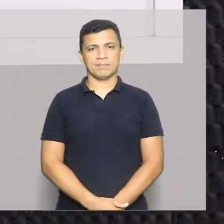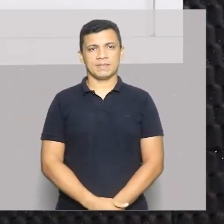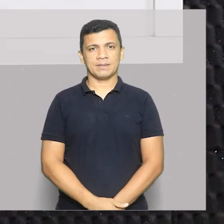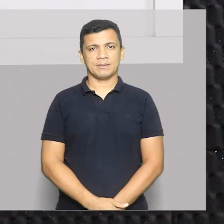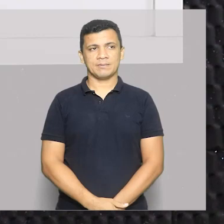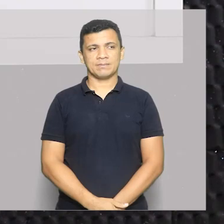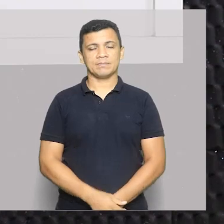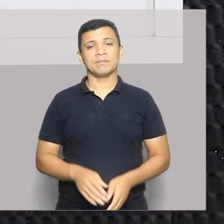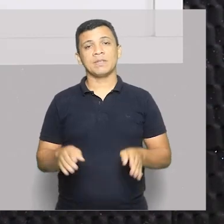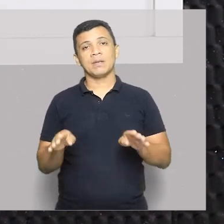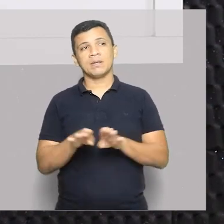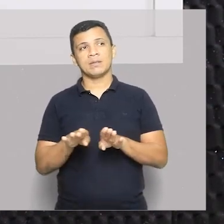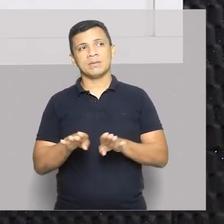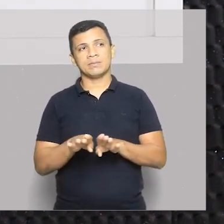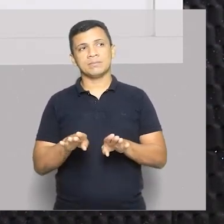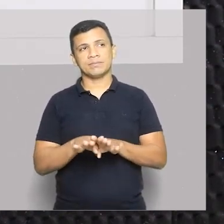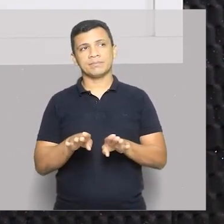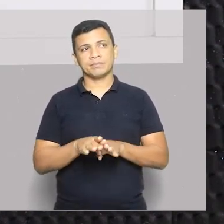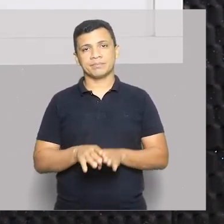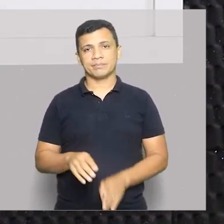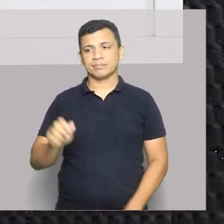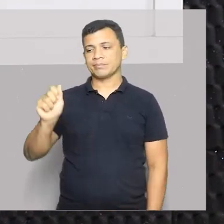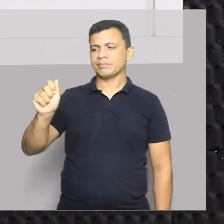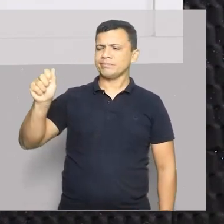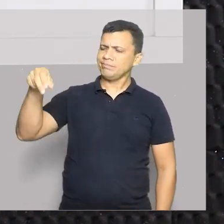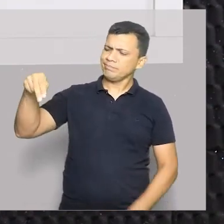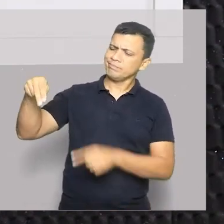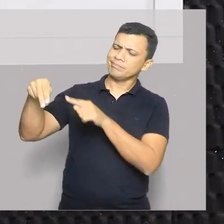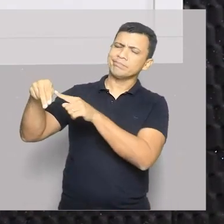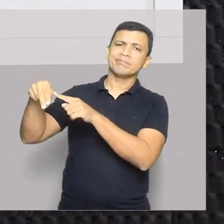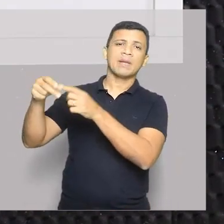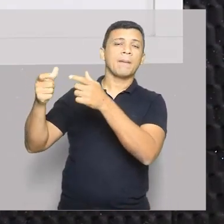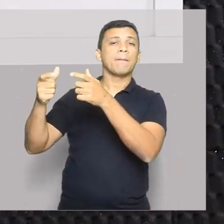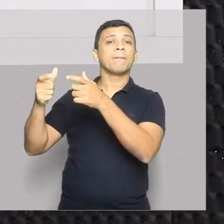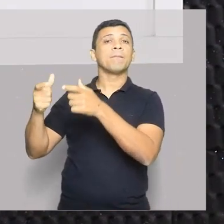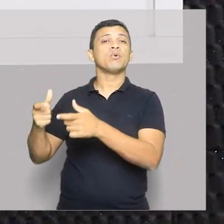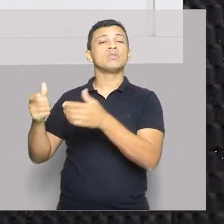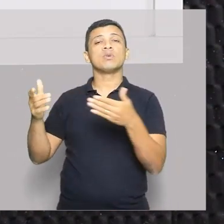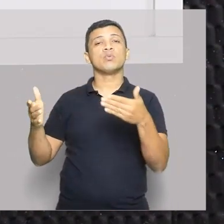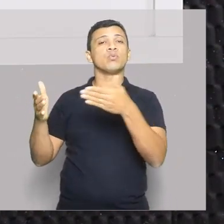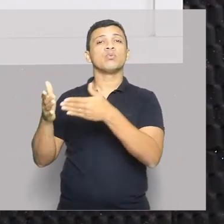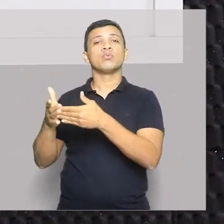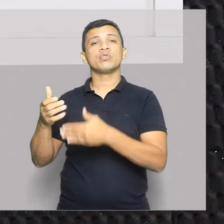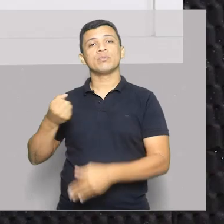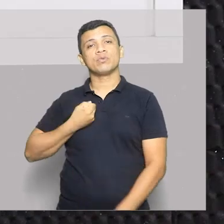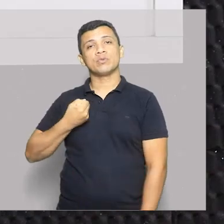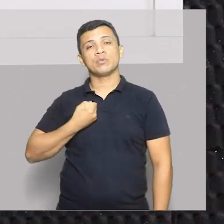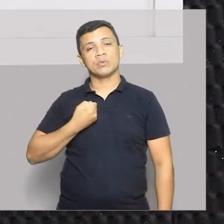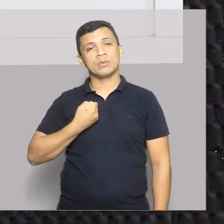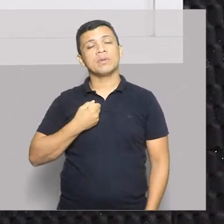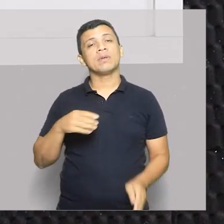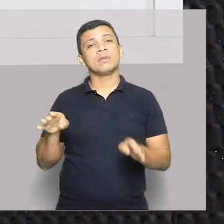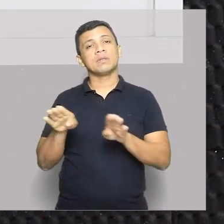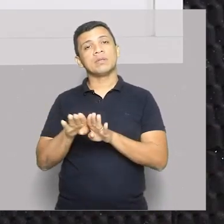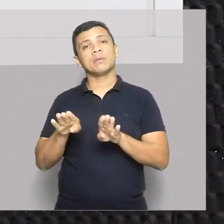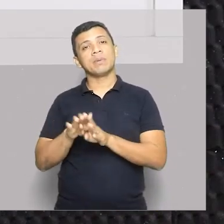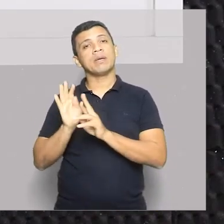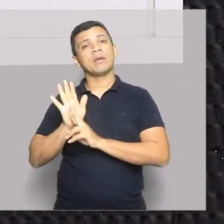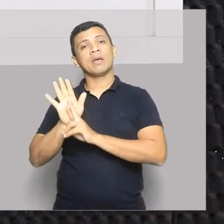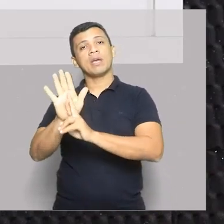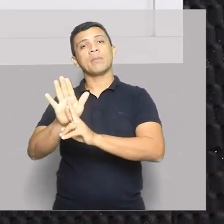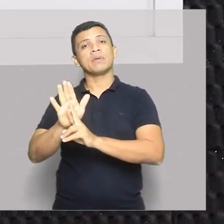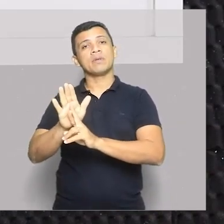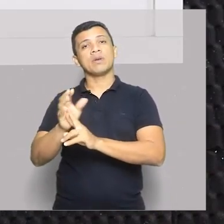certo? Nós temos esse Nzinho aqui, que é a posição do último termo, ao mesmo tempo, ele representa